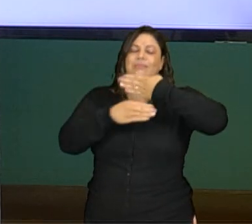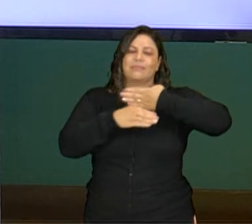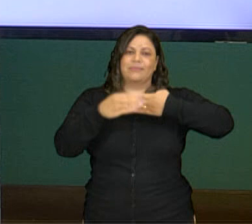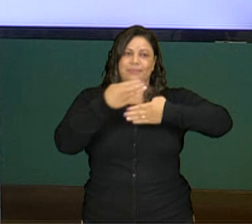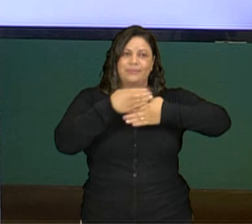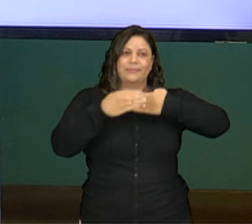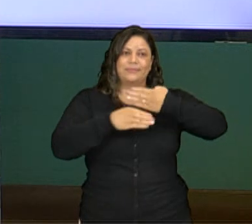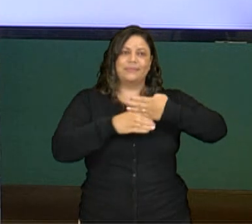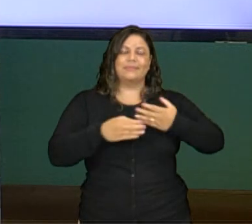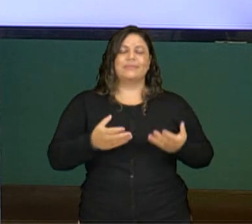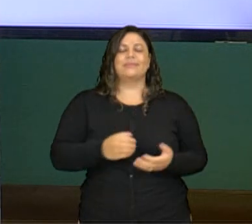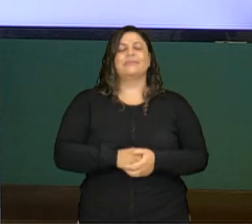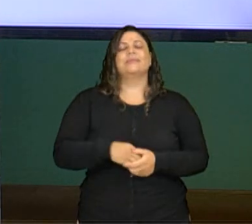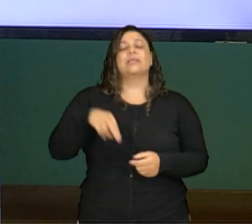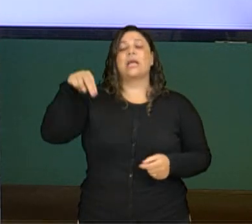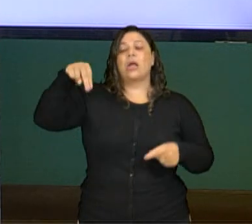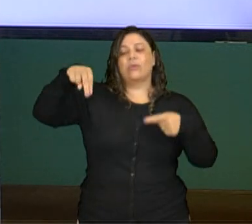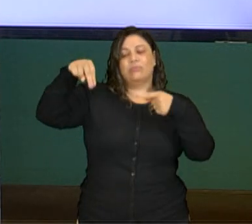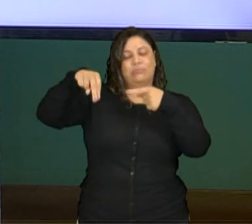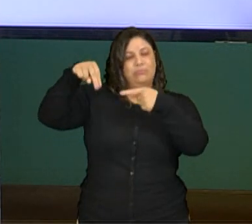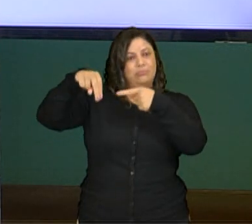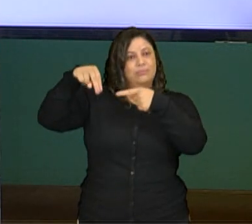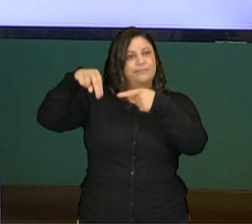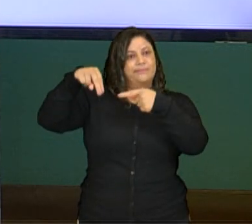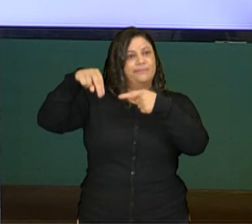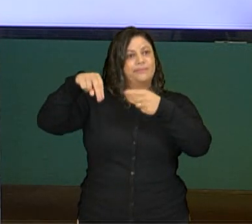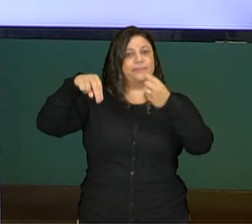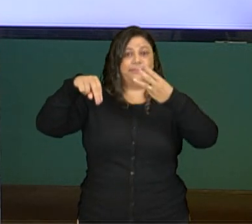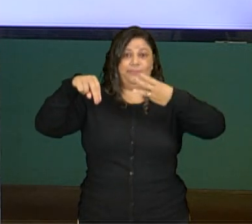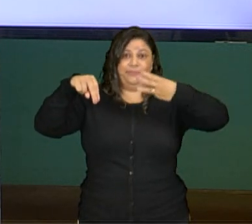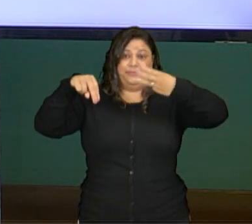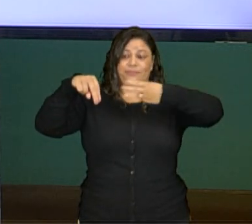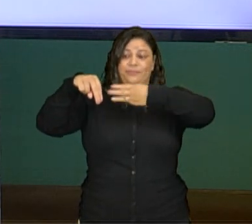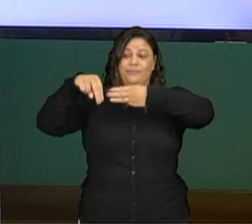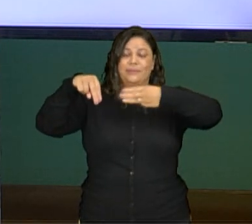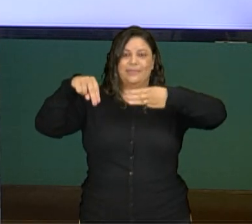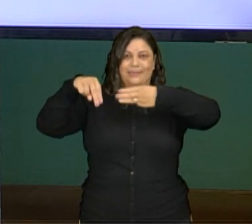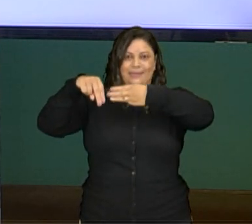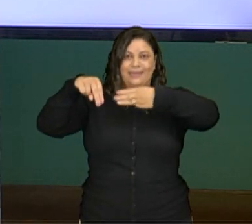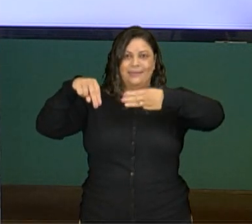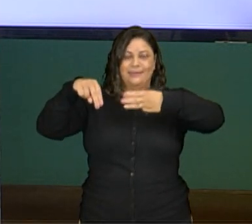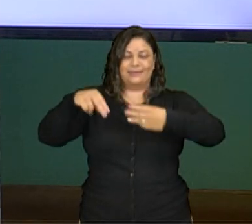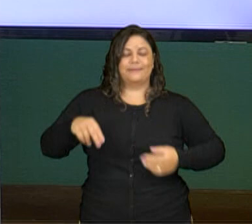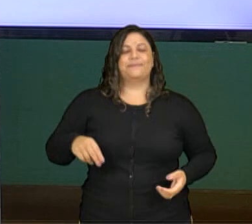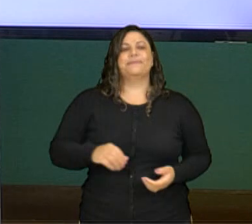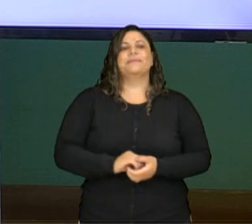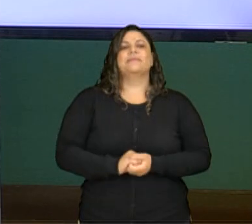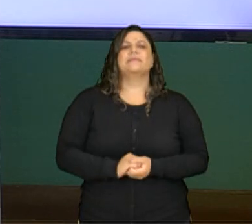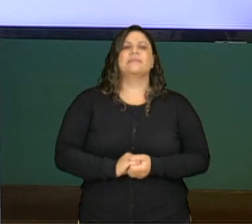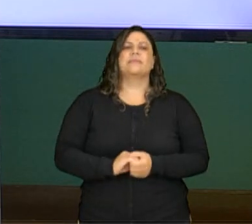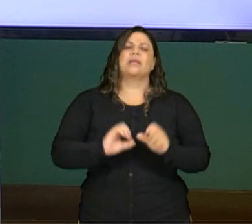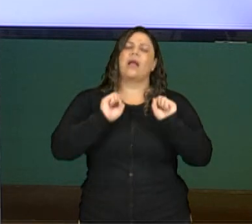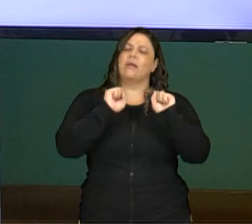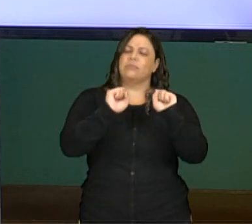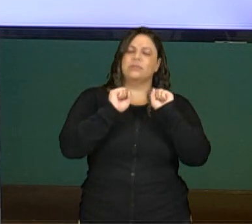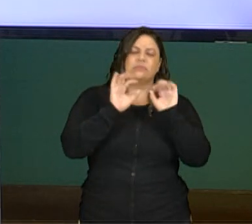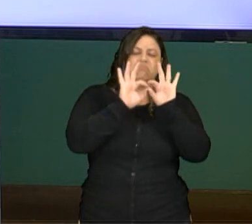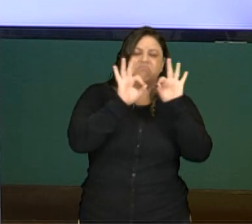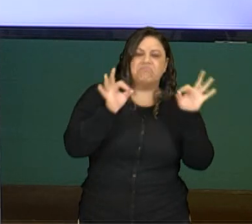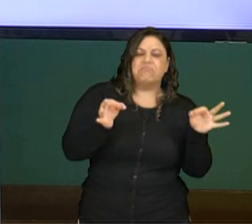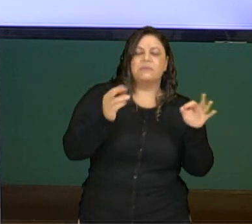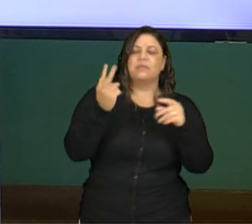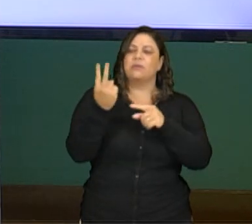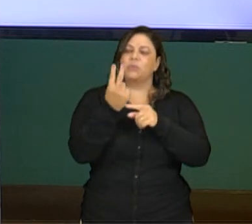dupla. E o nitrogênio vai efetuar sempre três ligações químicas, tá? Pode ser três ligações simples, uma dupla,